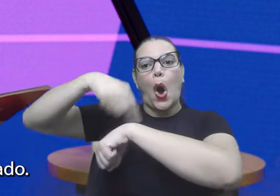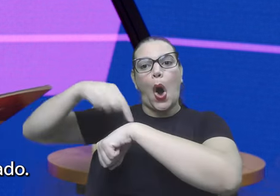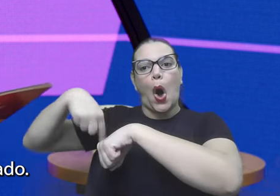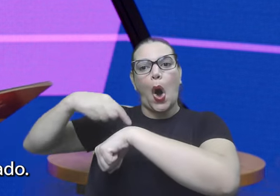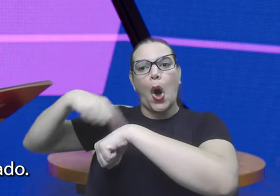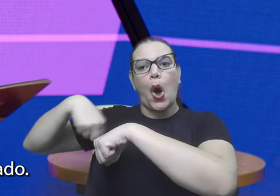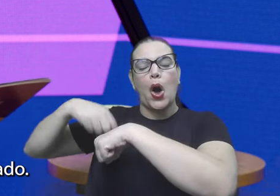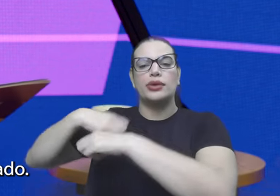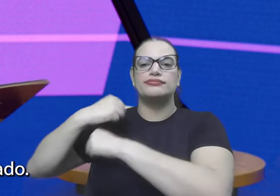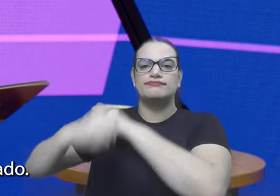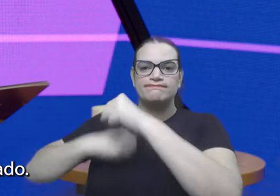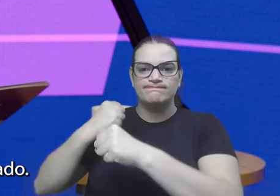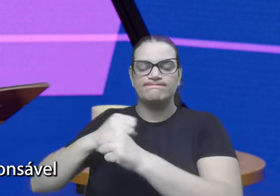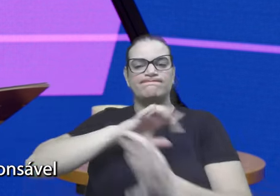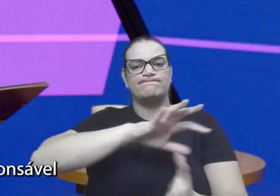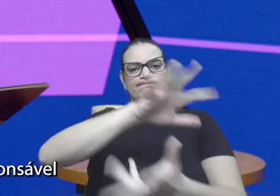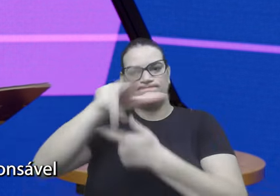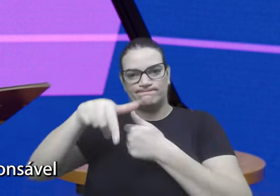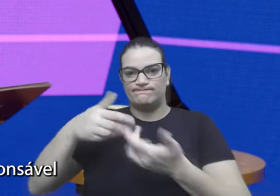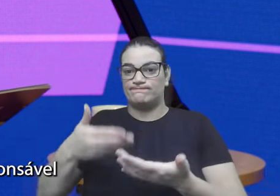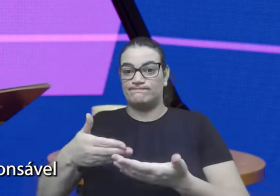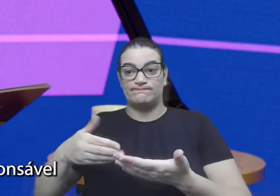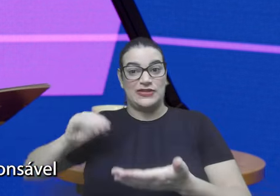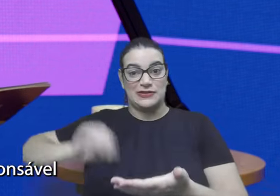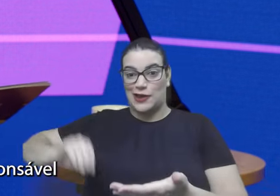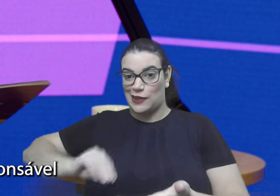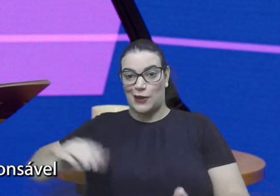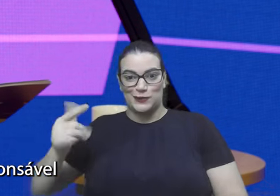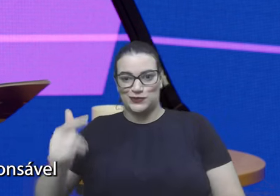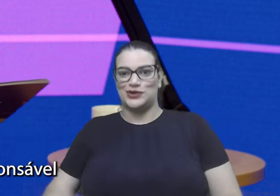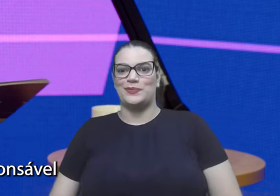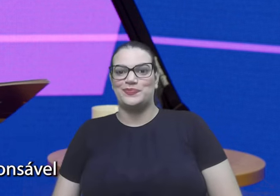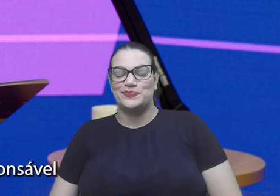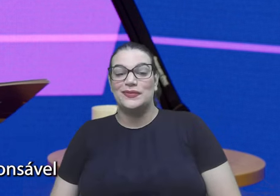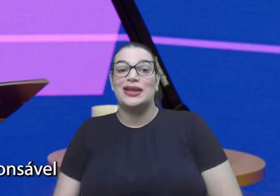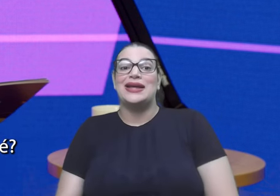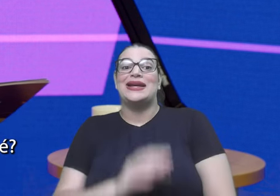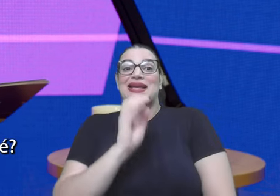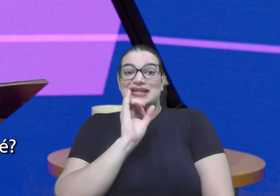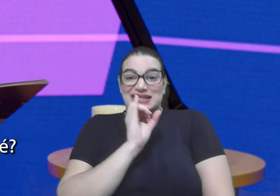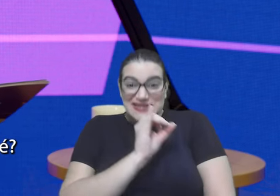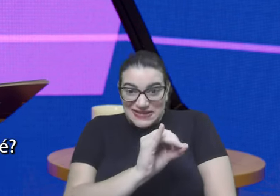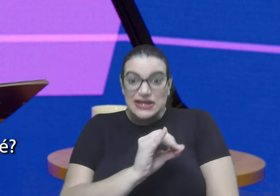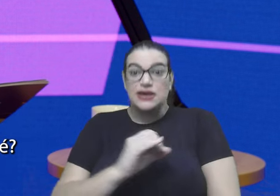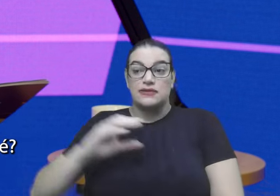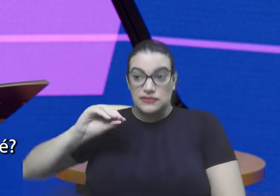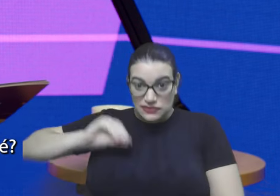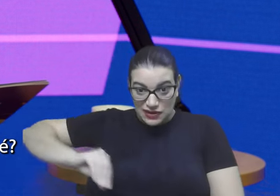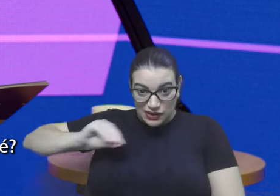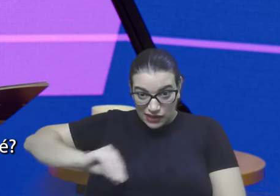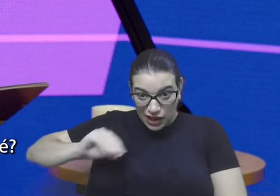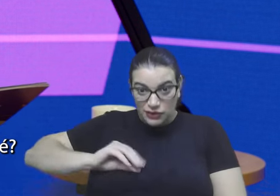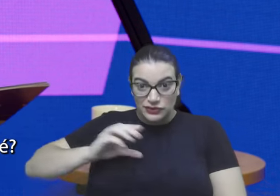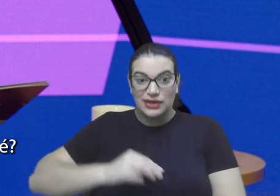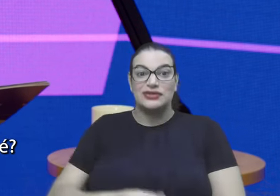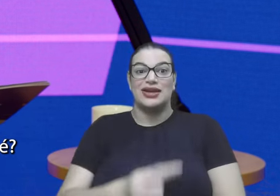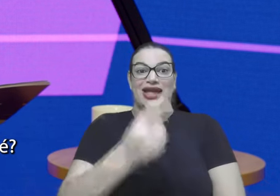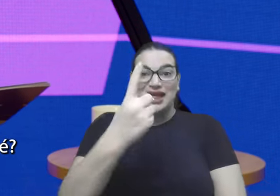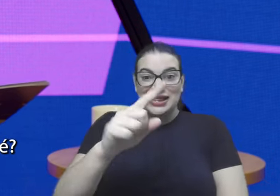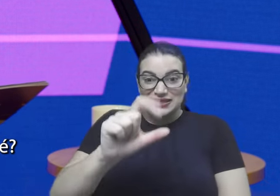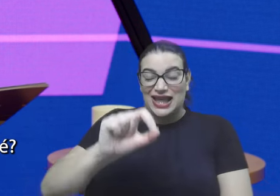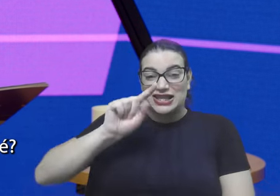cuidado não remunerado se fosse remunerado seria responsável por 10,8 trilhões